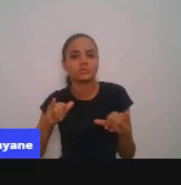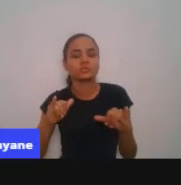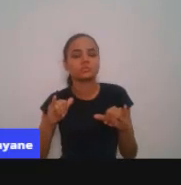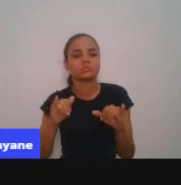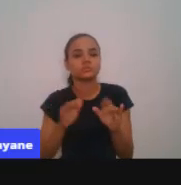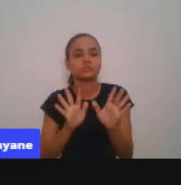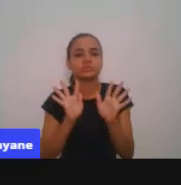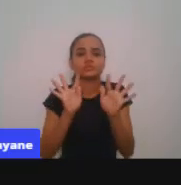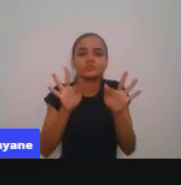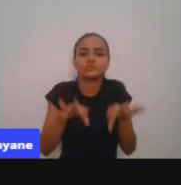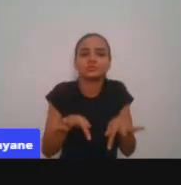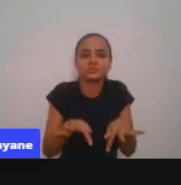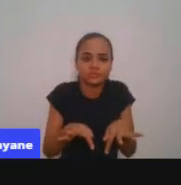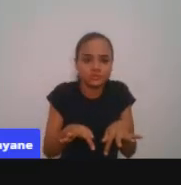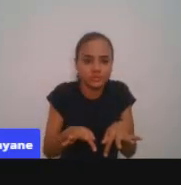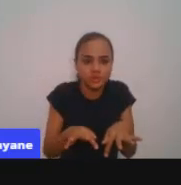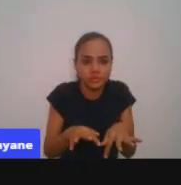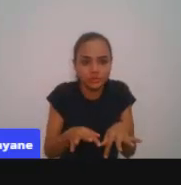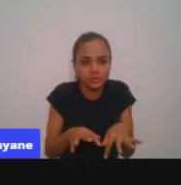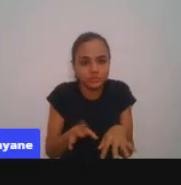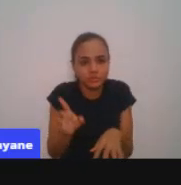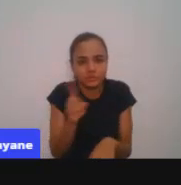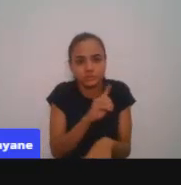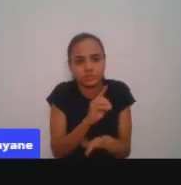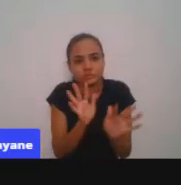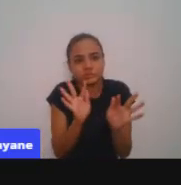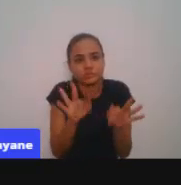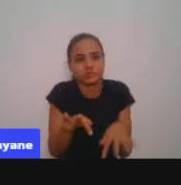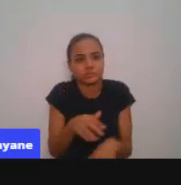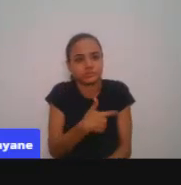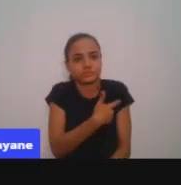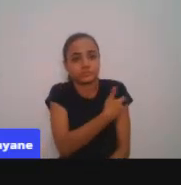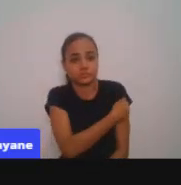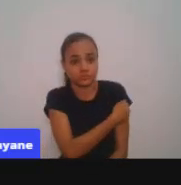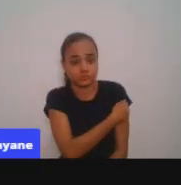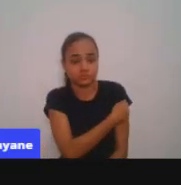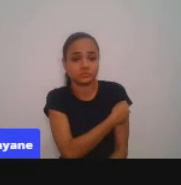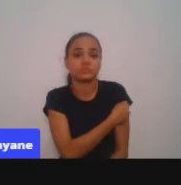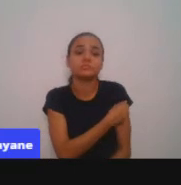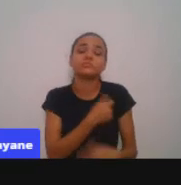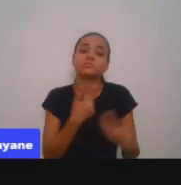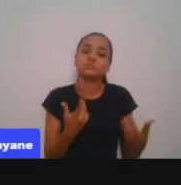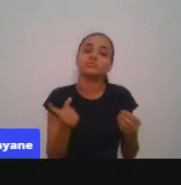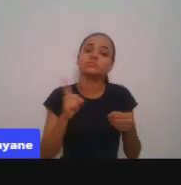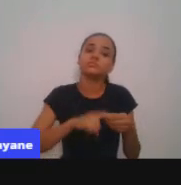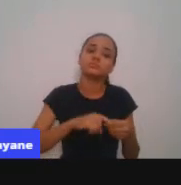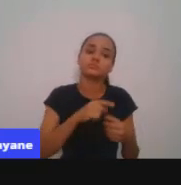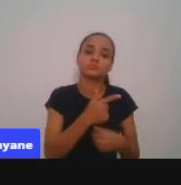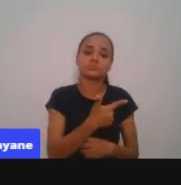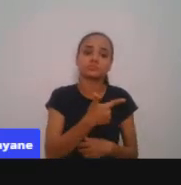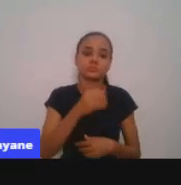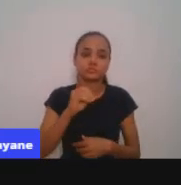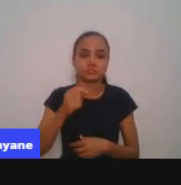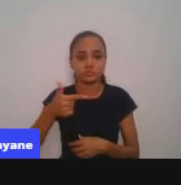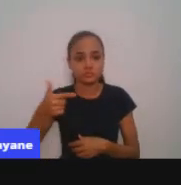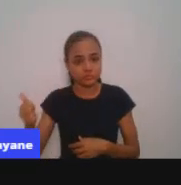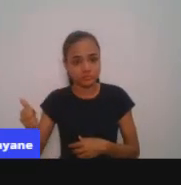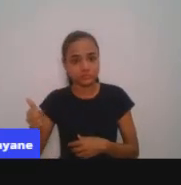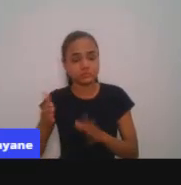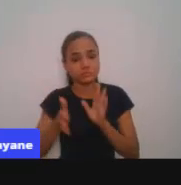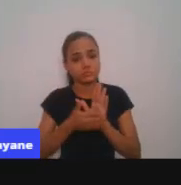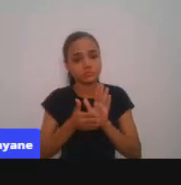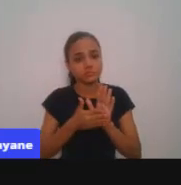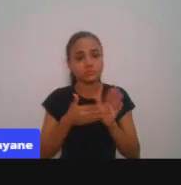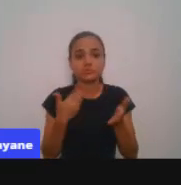estaremos vacinados? A gente não sabe, né? Então, retornamos 2021 com a proposta do caderno, mas